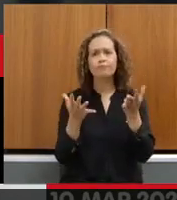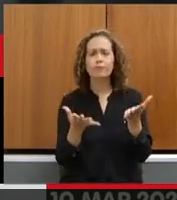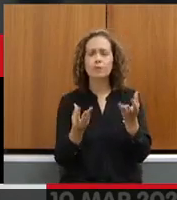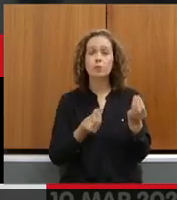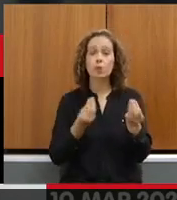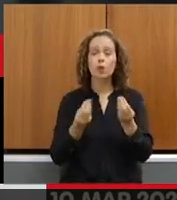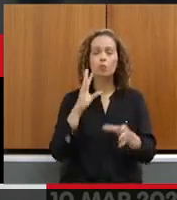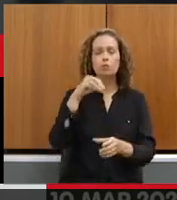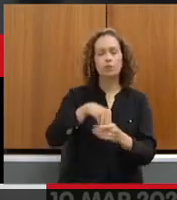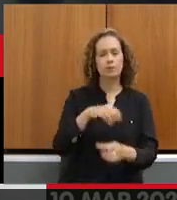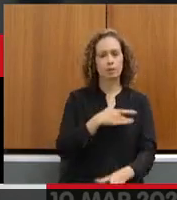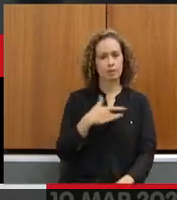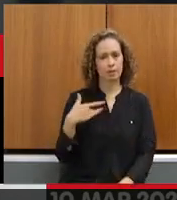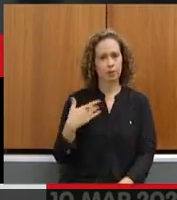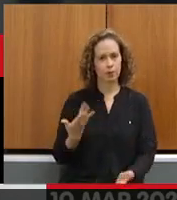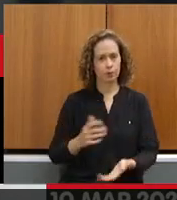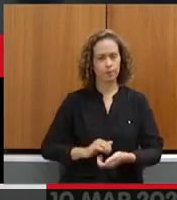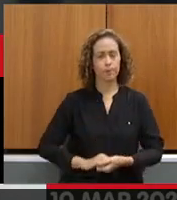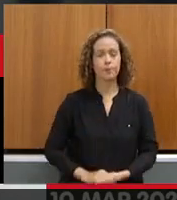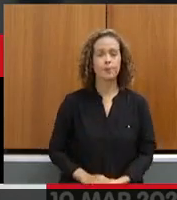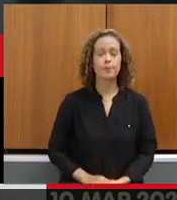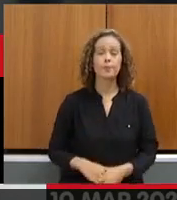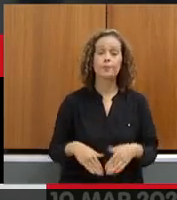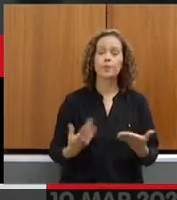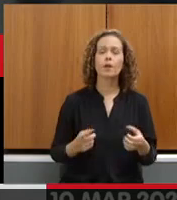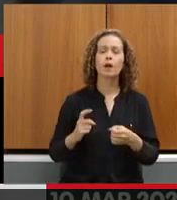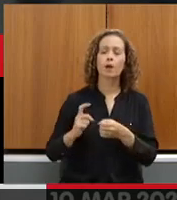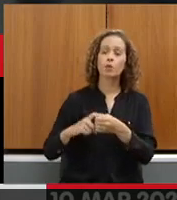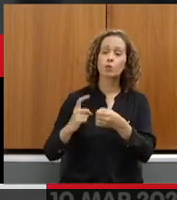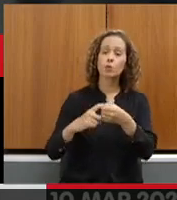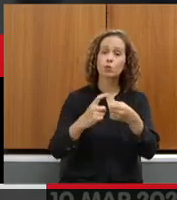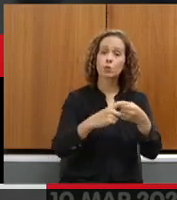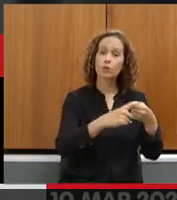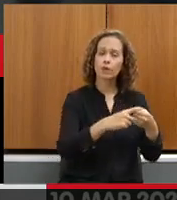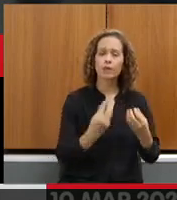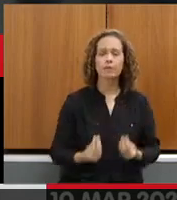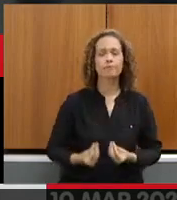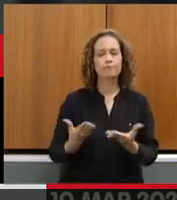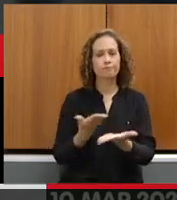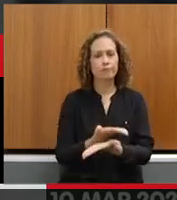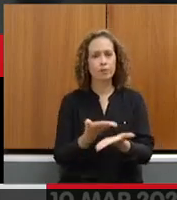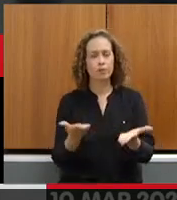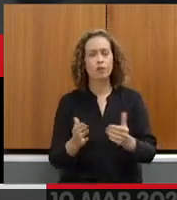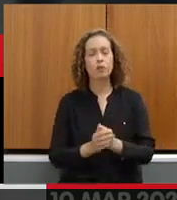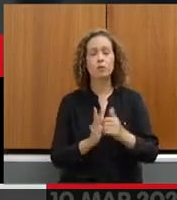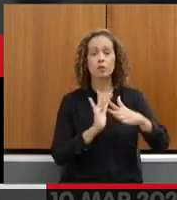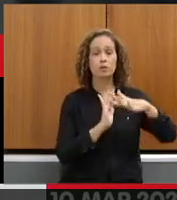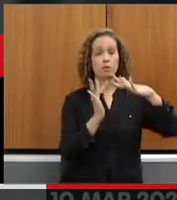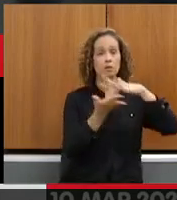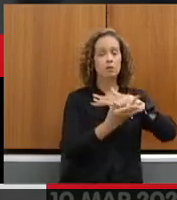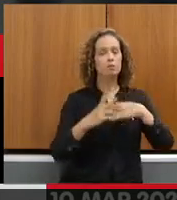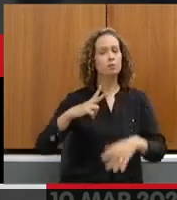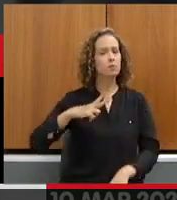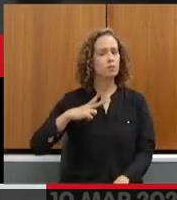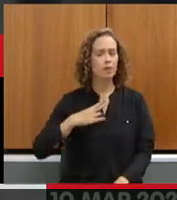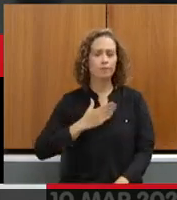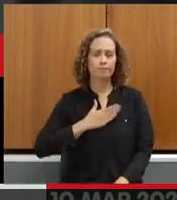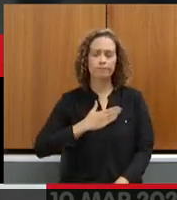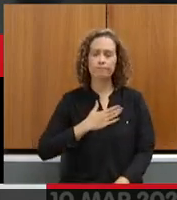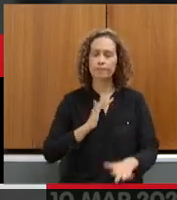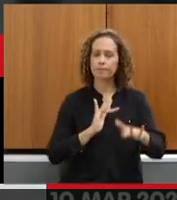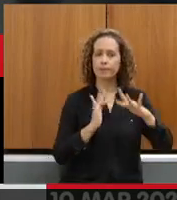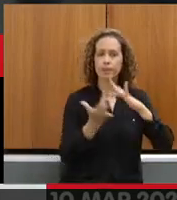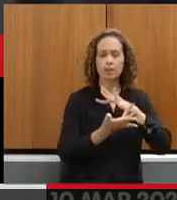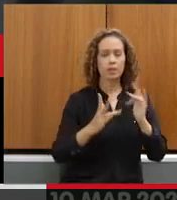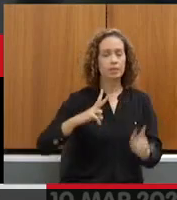em relação aos convênios eu encaminho para o senhor é as minhas redes sociais privadas são as minhas privadas né